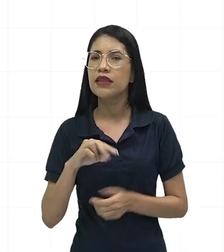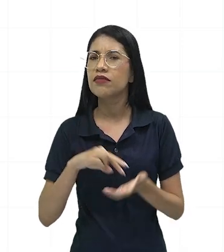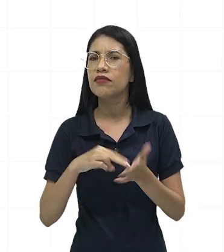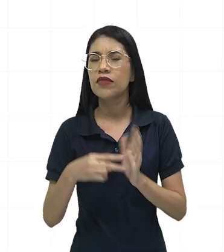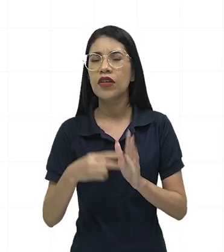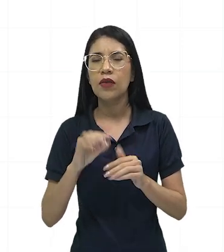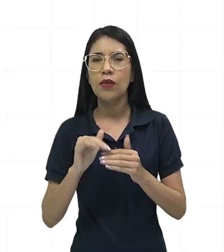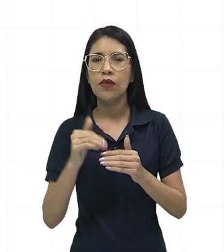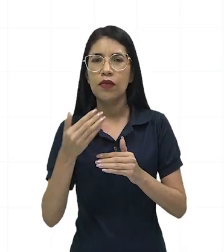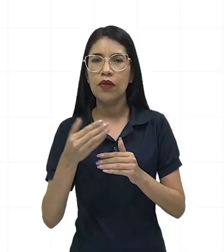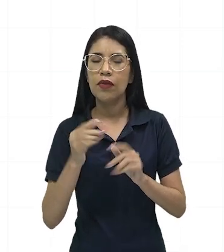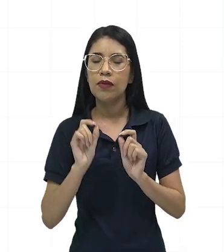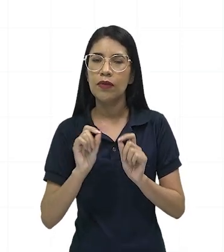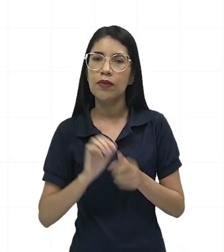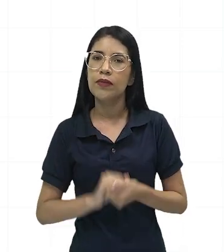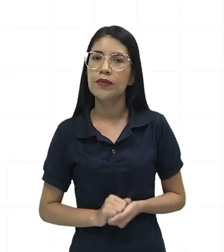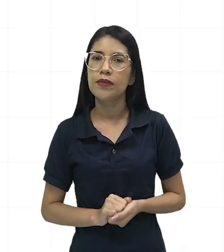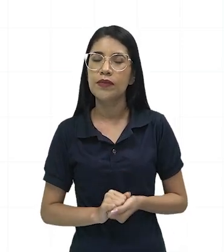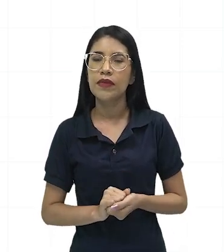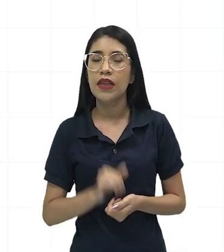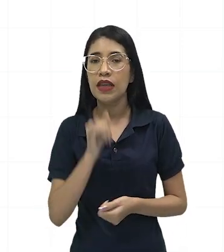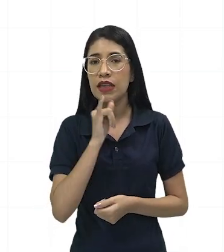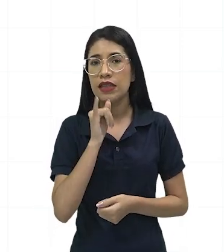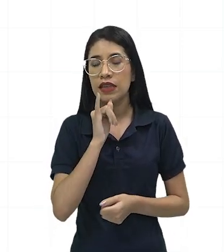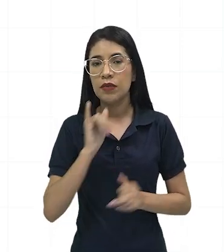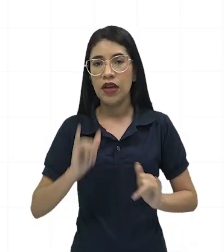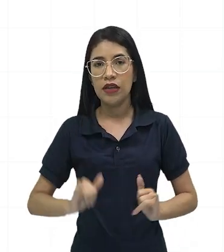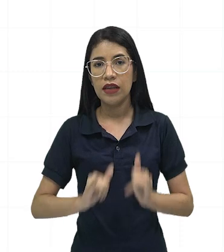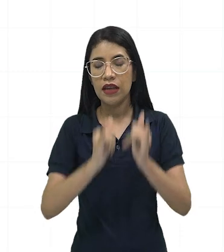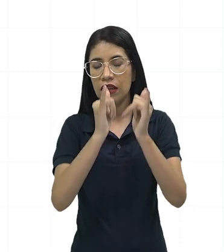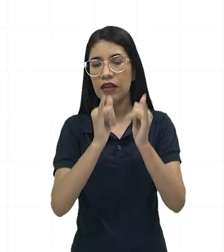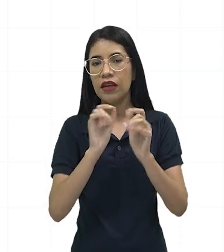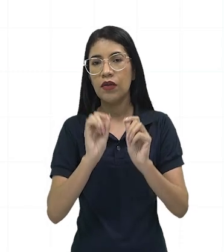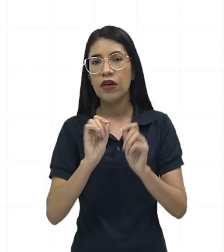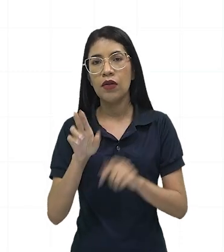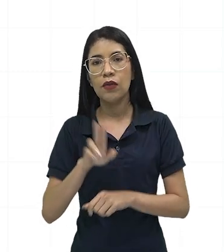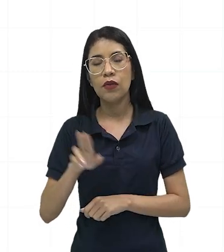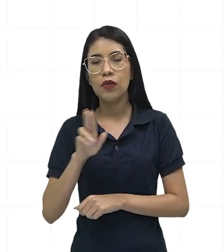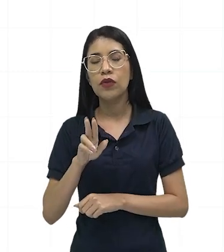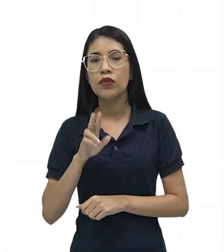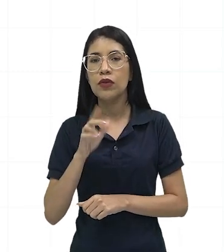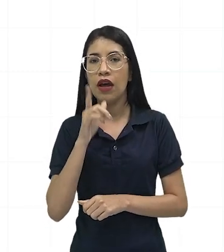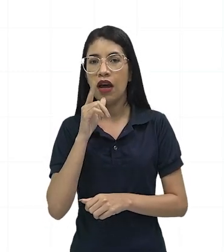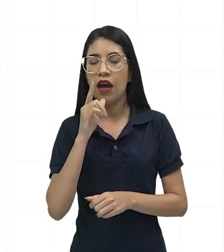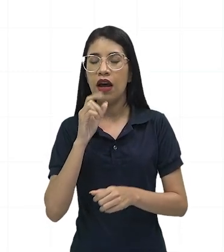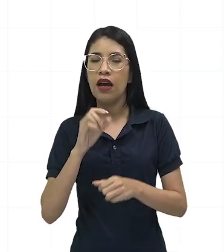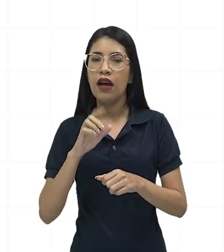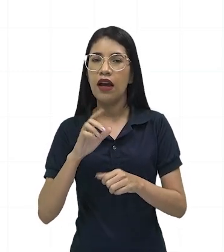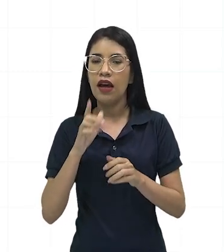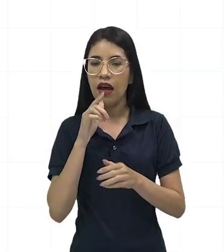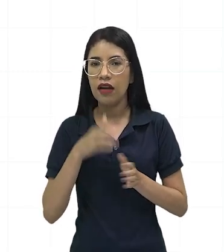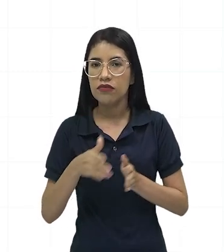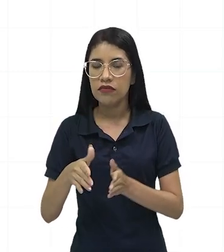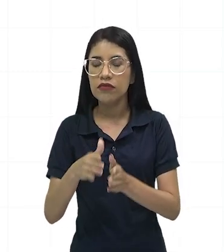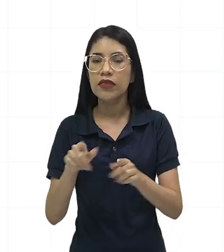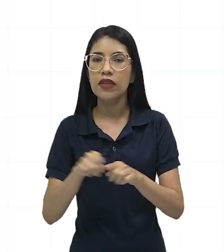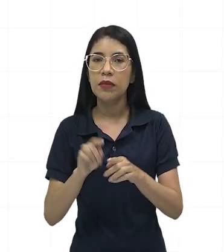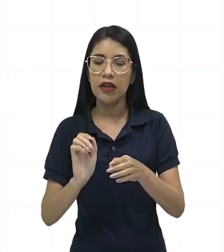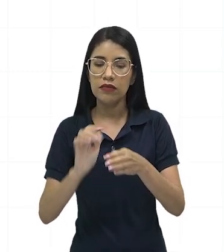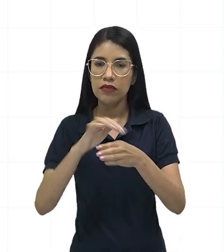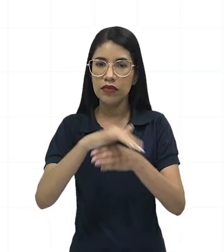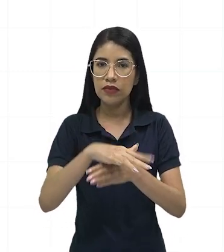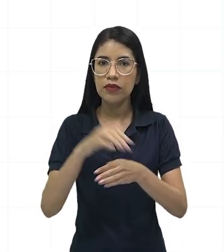motriz externa? No caso da hidrelétrica, a força da água, A água vai fazer